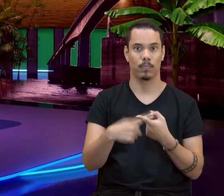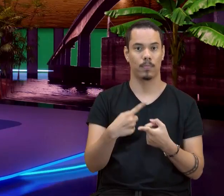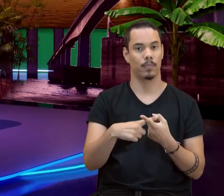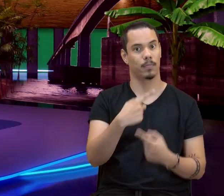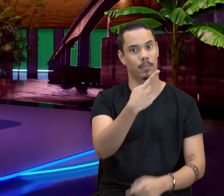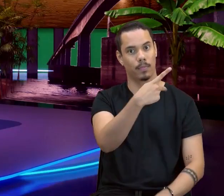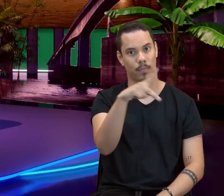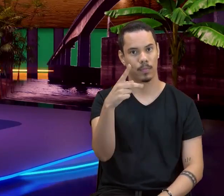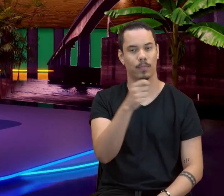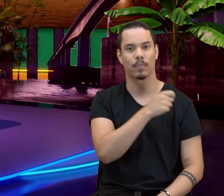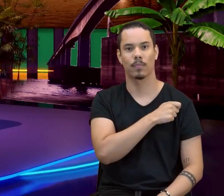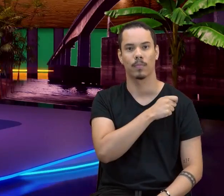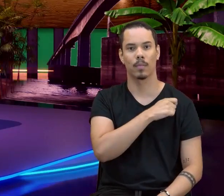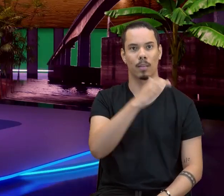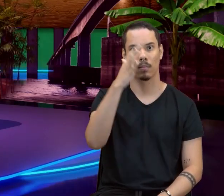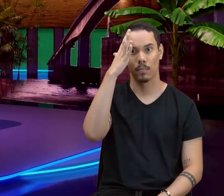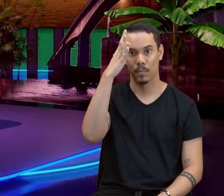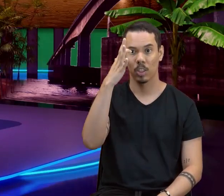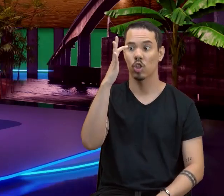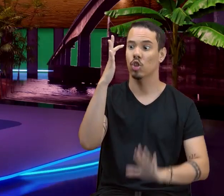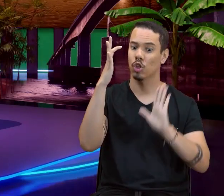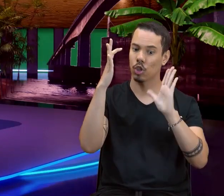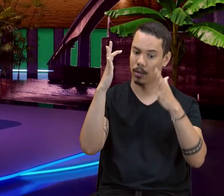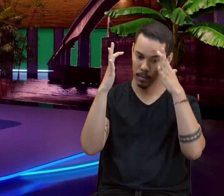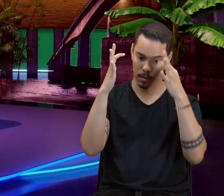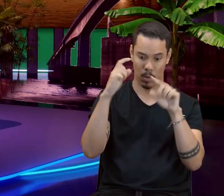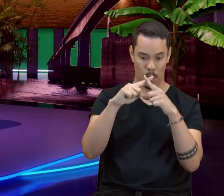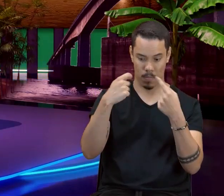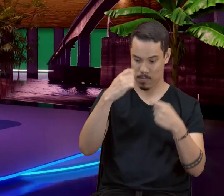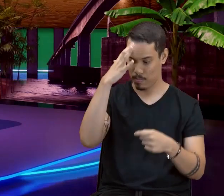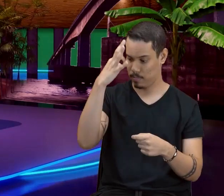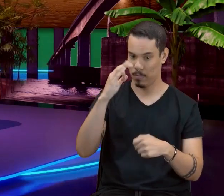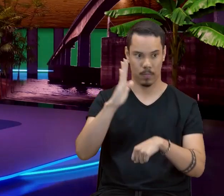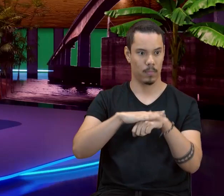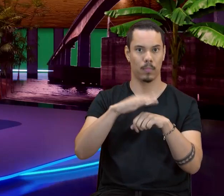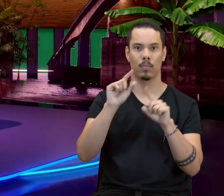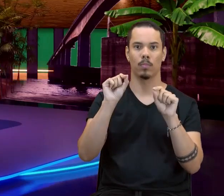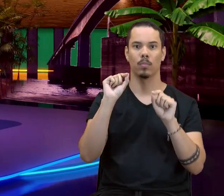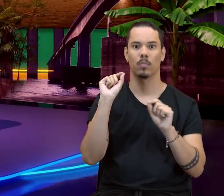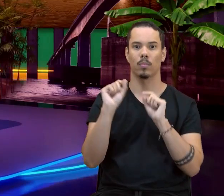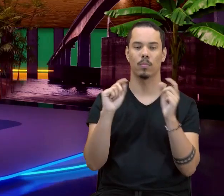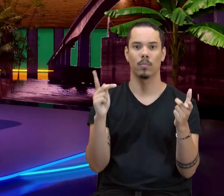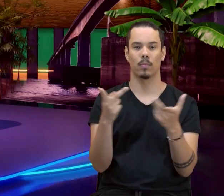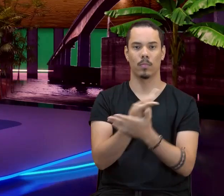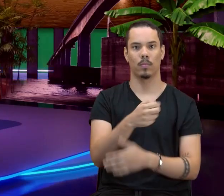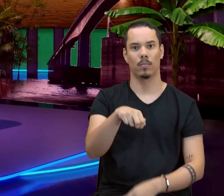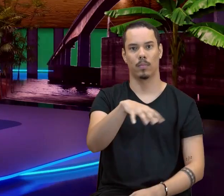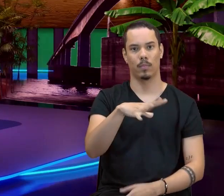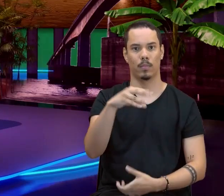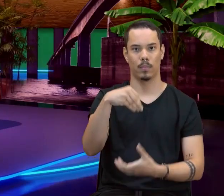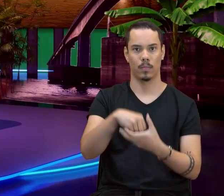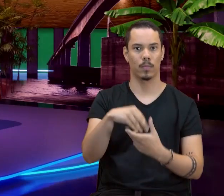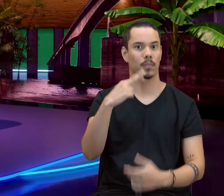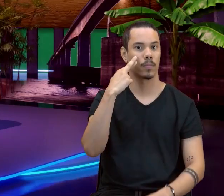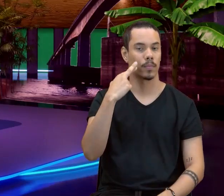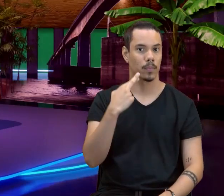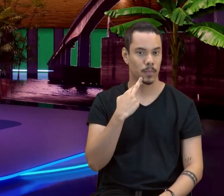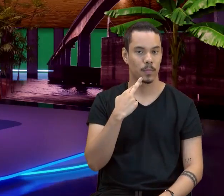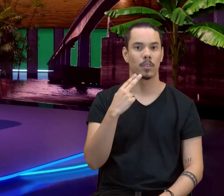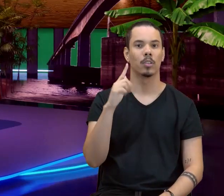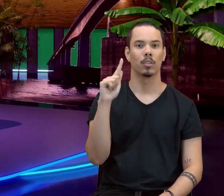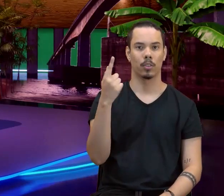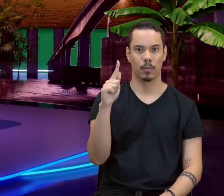entenda. Ele já entendeu que o processo de impacto ambiental no espaço geográfico, ele se dá no